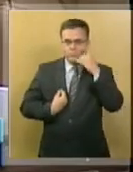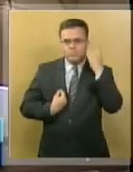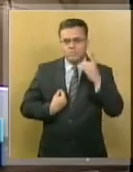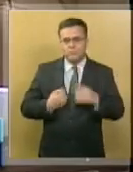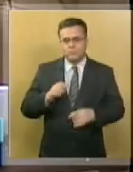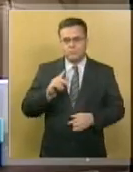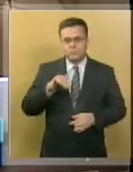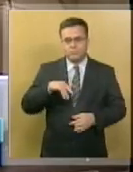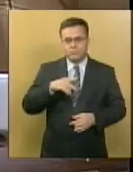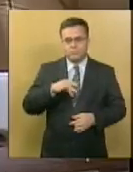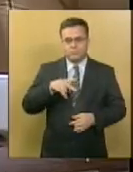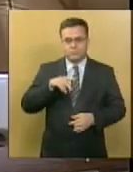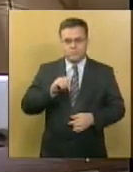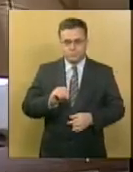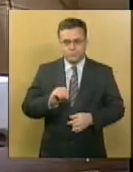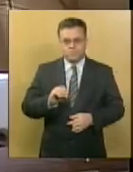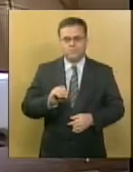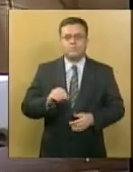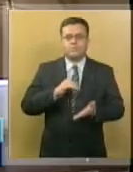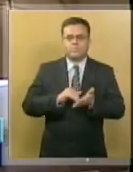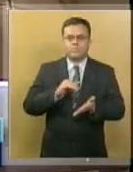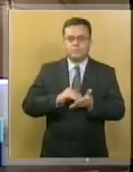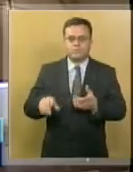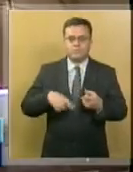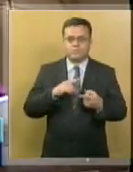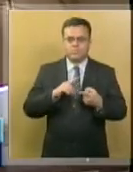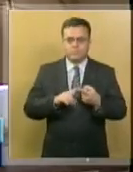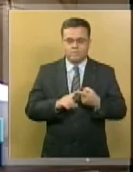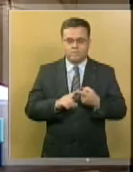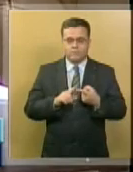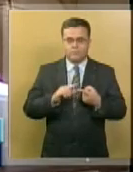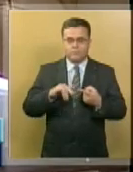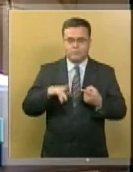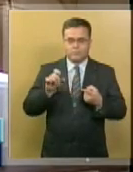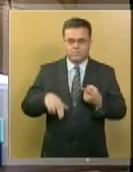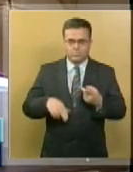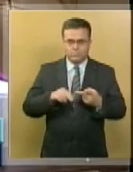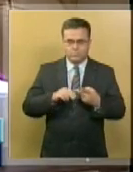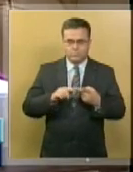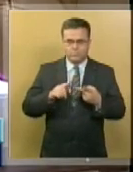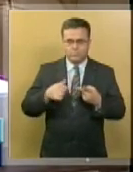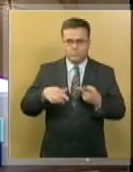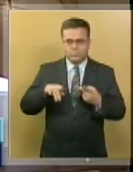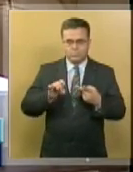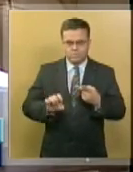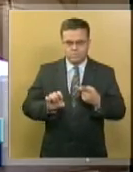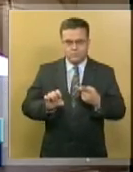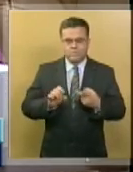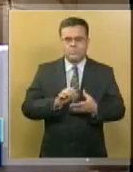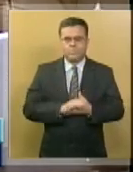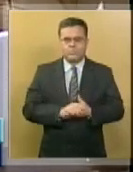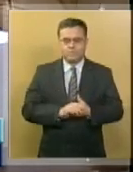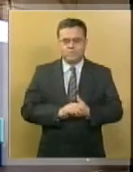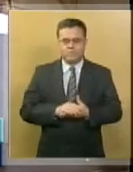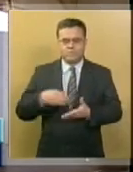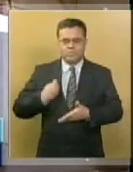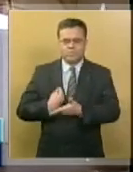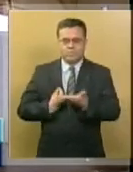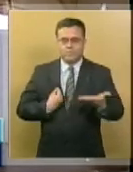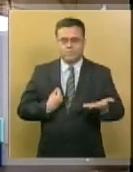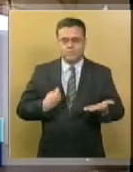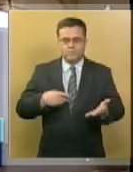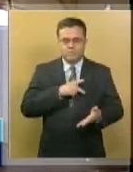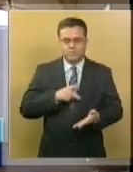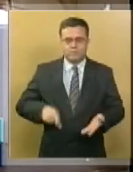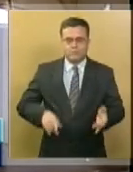senhor deputado Luciano Bispo, secretariado pelos senhores deputados Gerson Andrade e Garibaldo Mendonça. Havendo o número legal, o